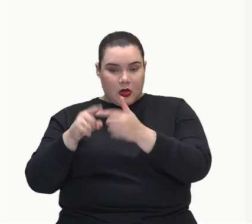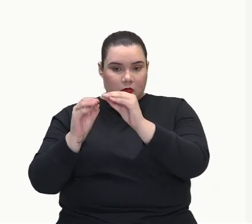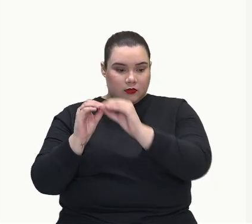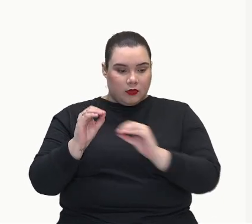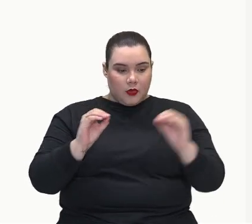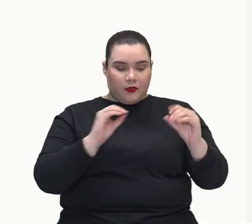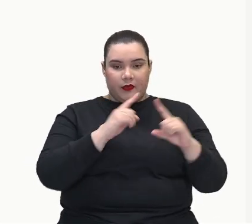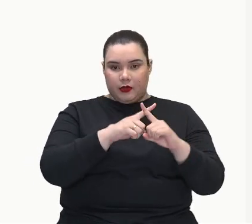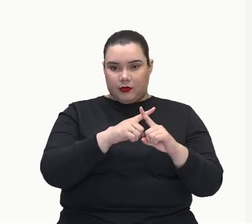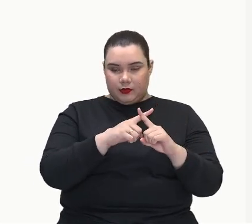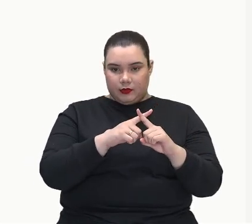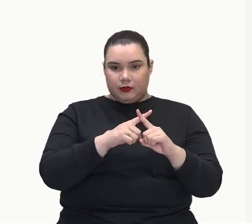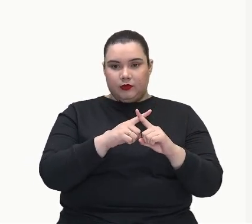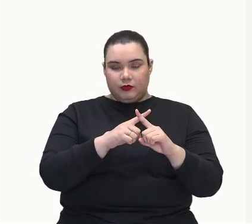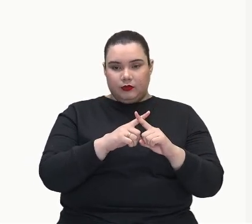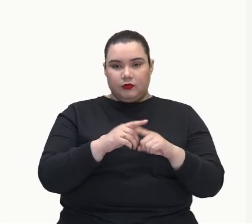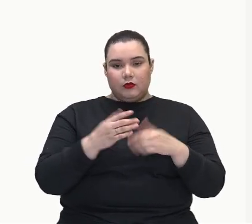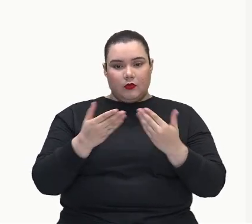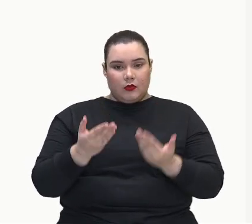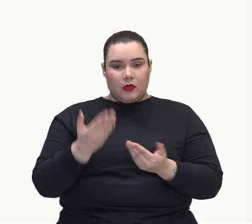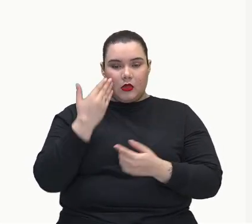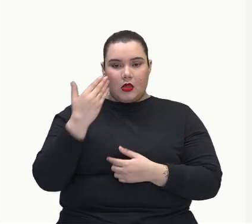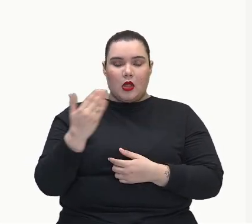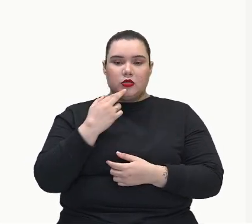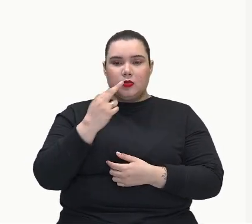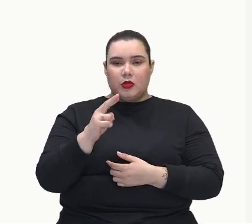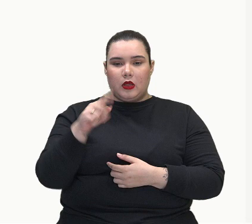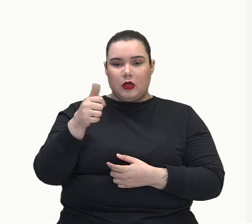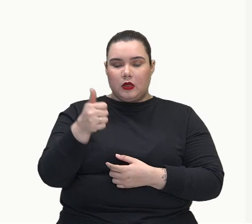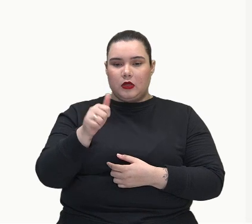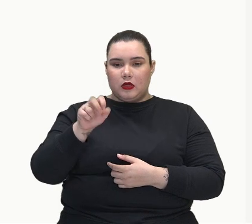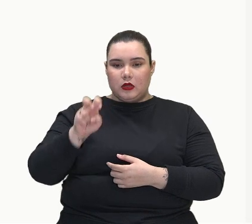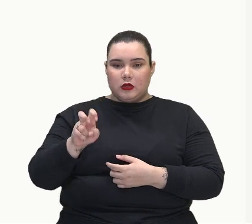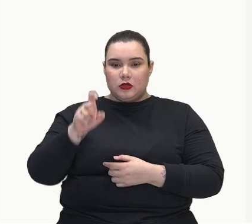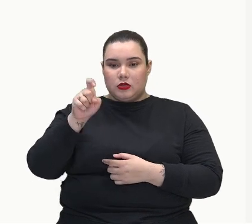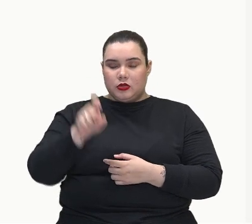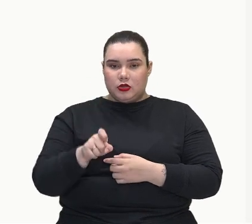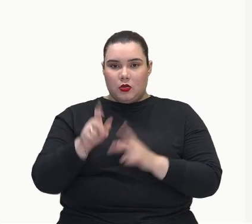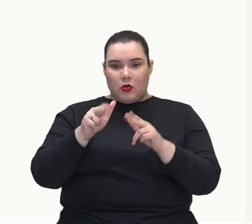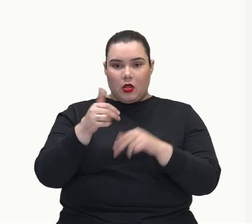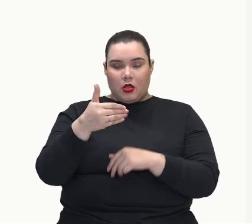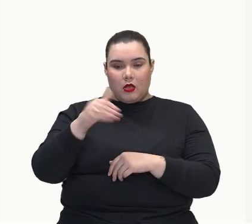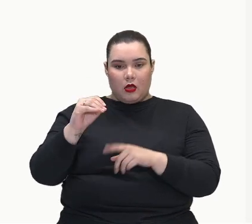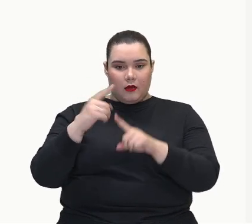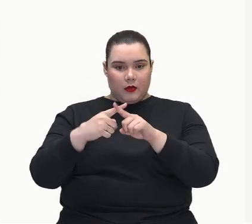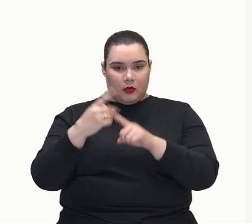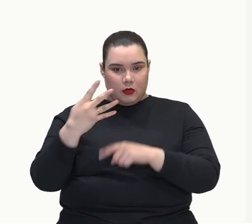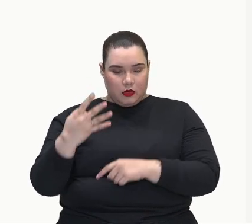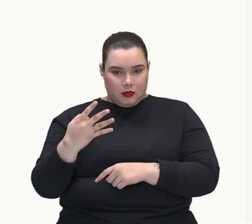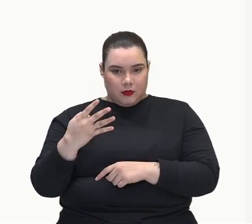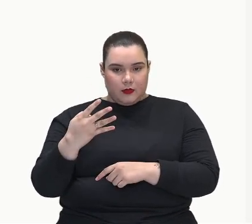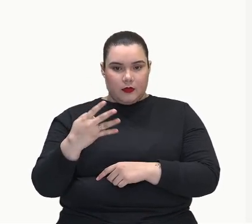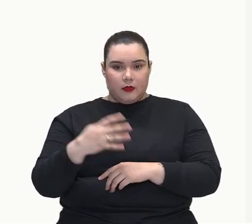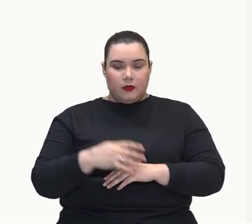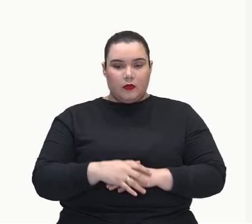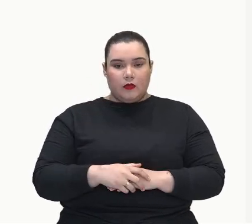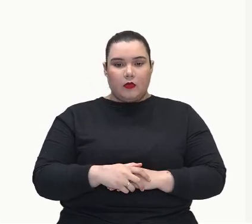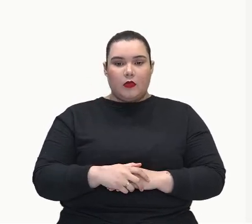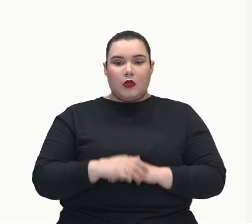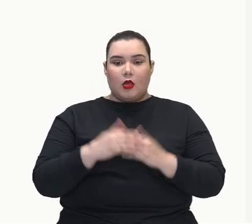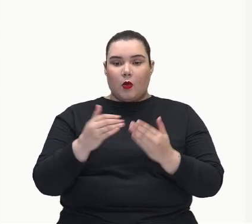com 15x igual a 10 vezes 4. Aí a gente passou o 15